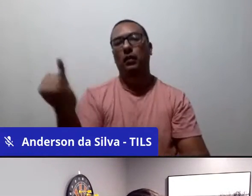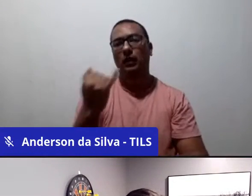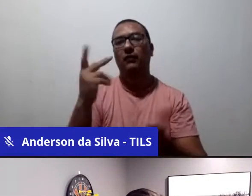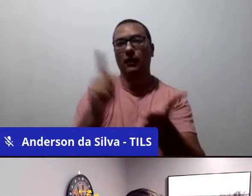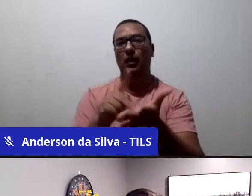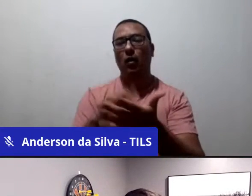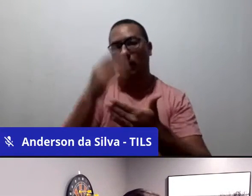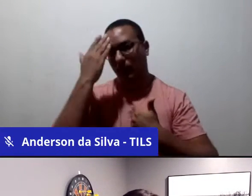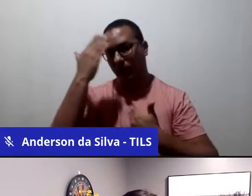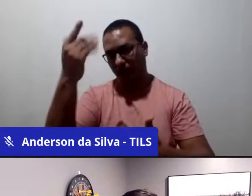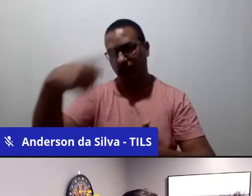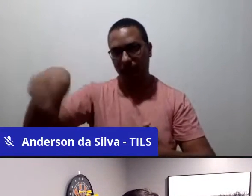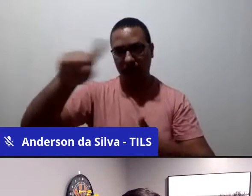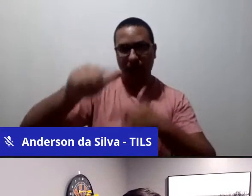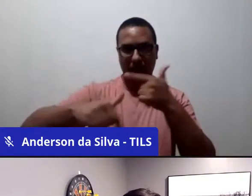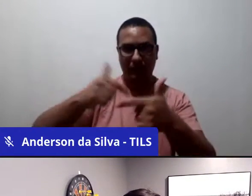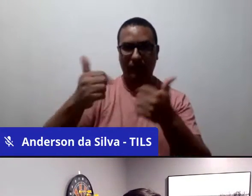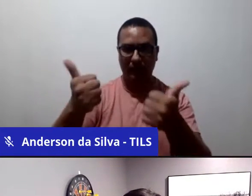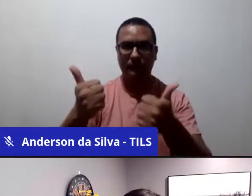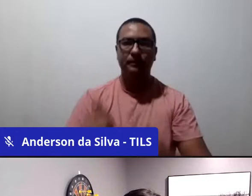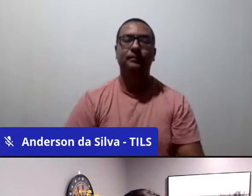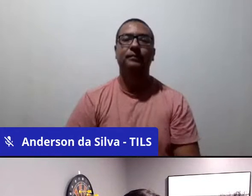trabalho de vocês.